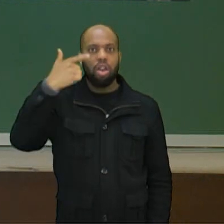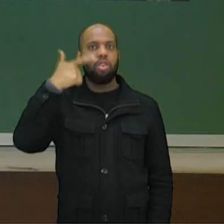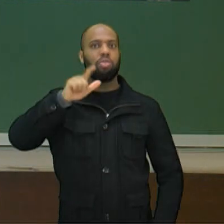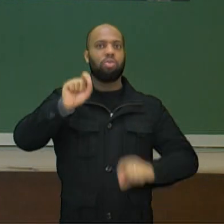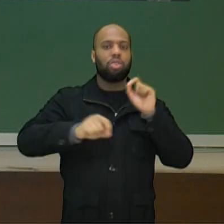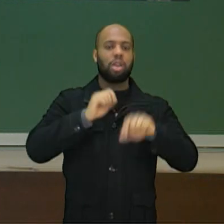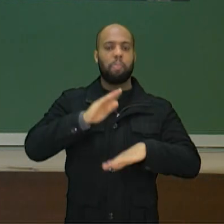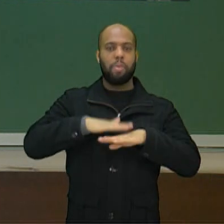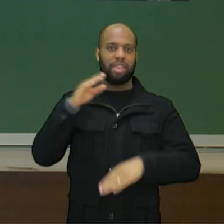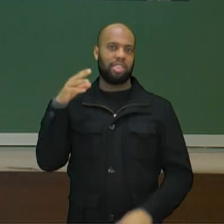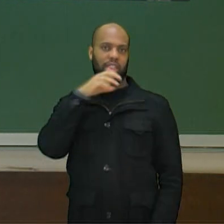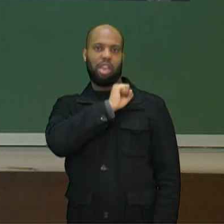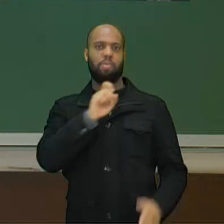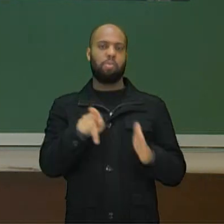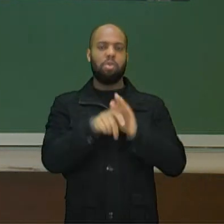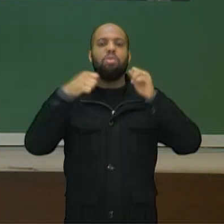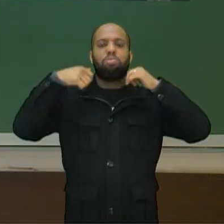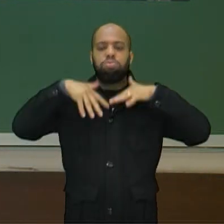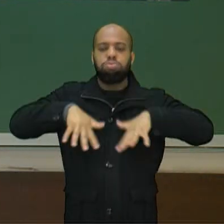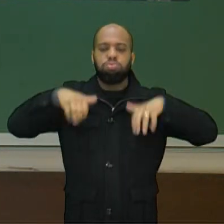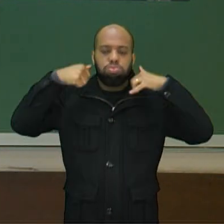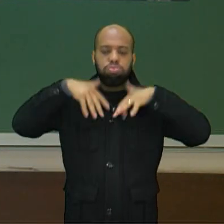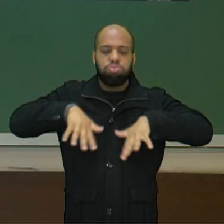a transpiração.